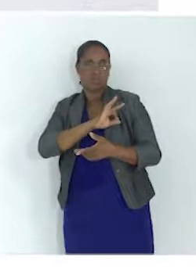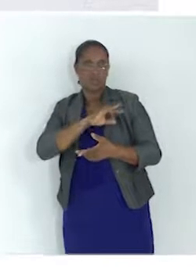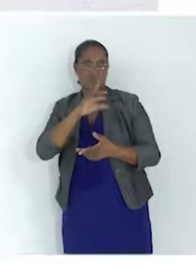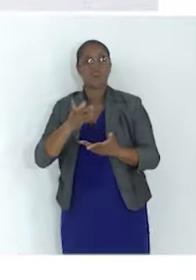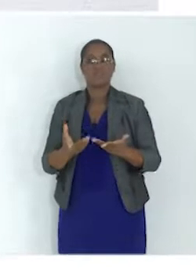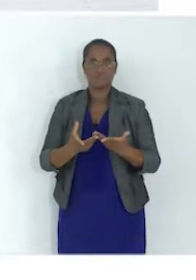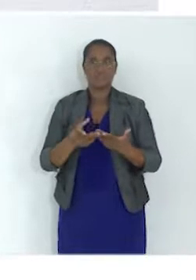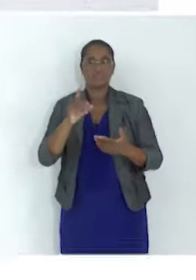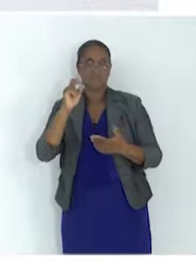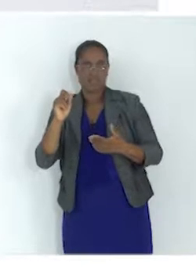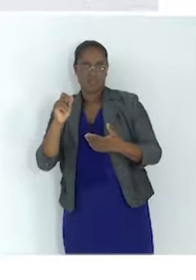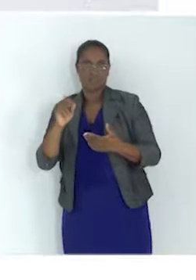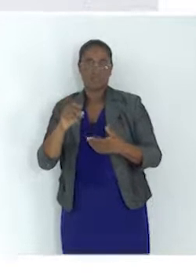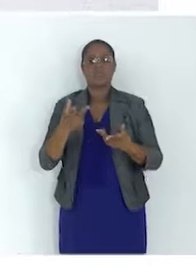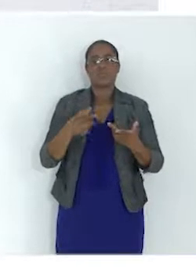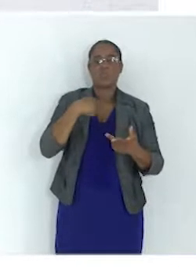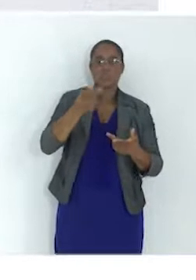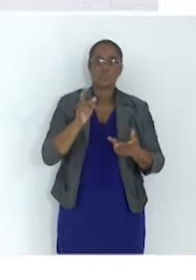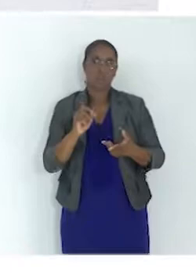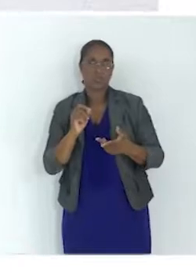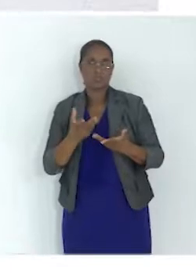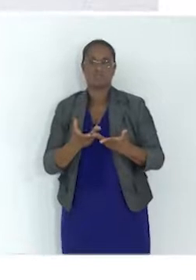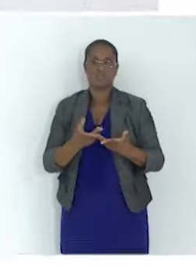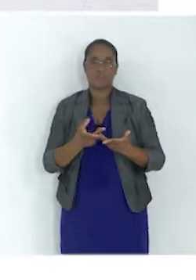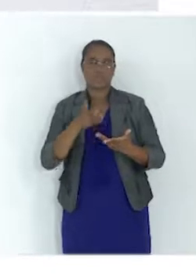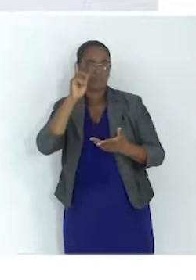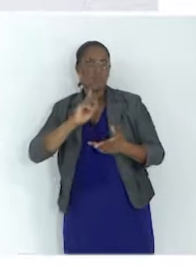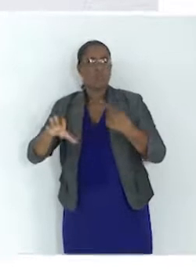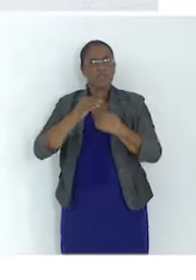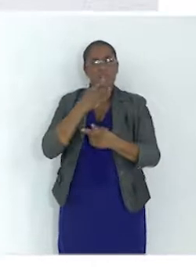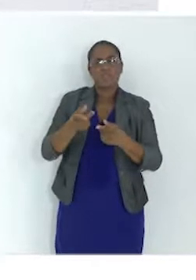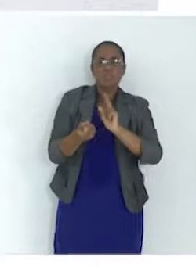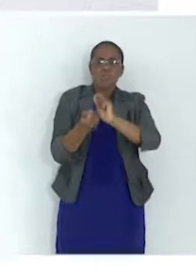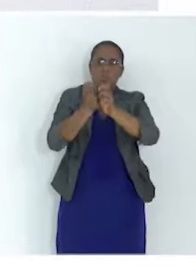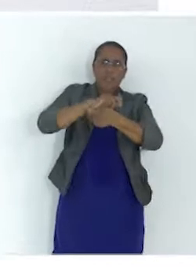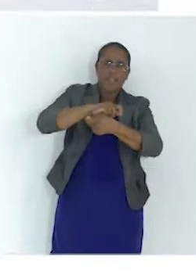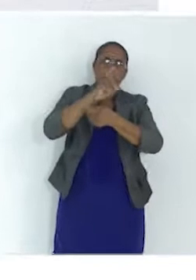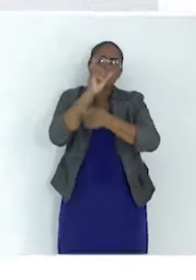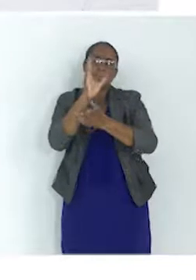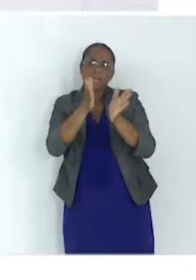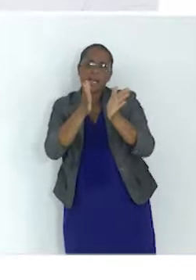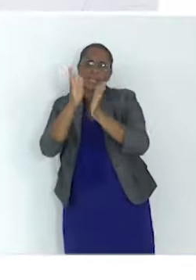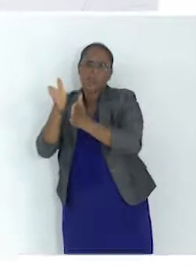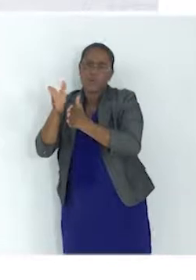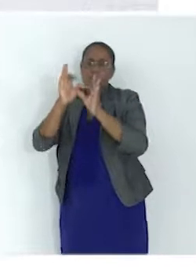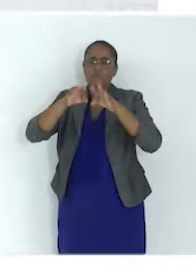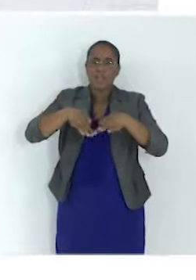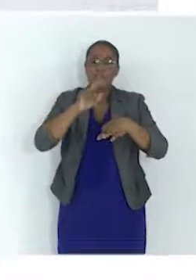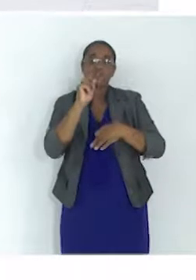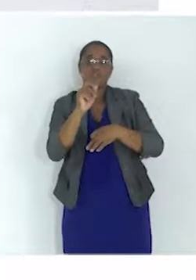obtém-se através de modificações particulares no final do nome. Temos ali dois exemplos.